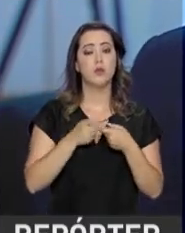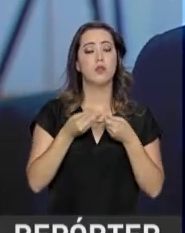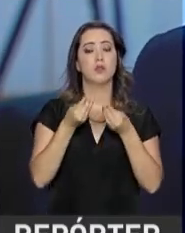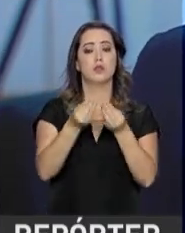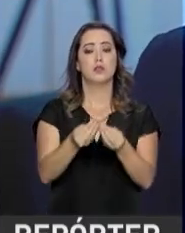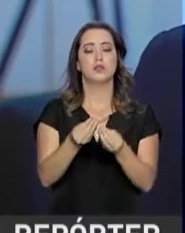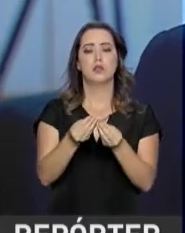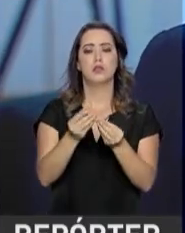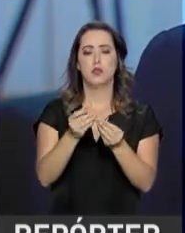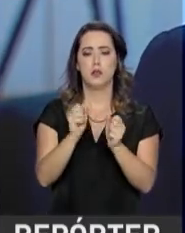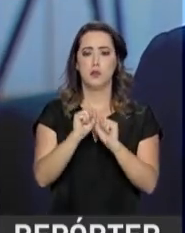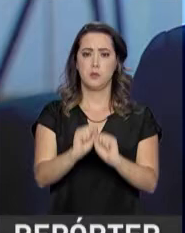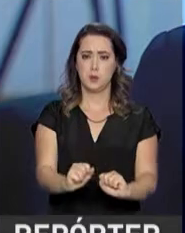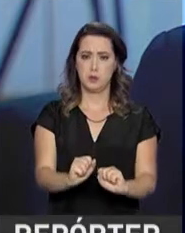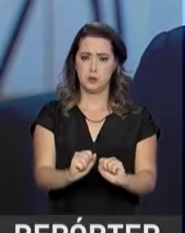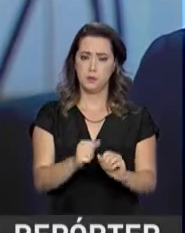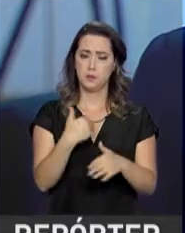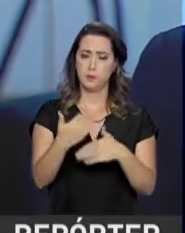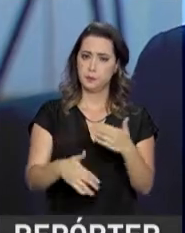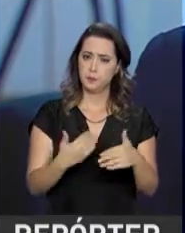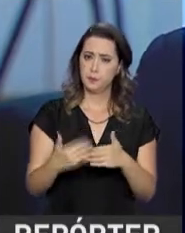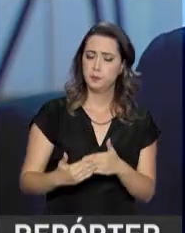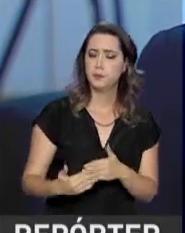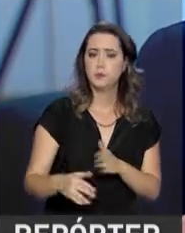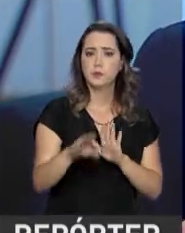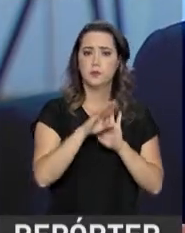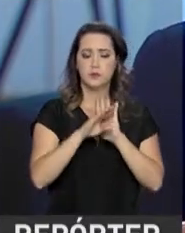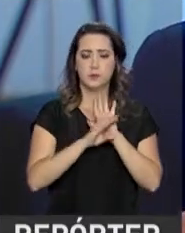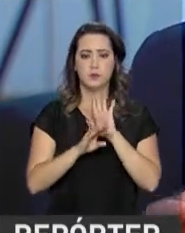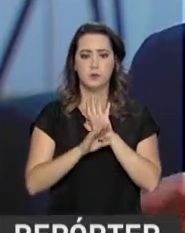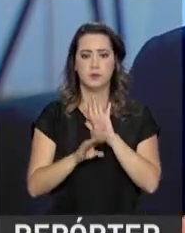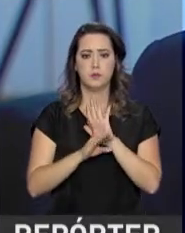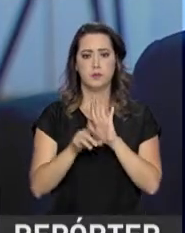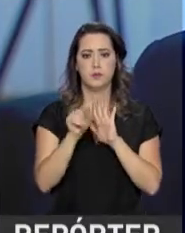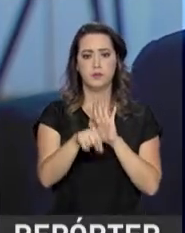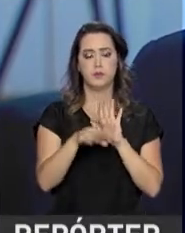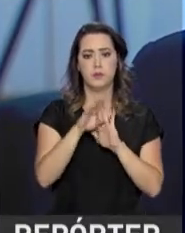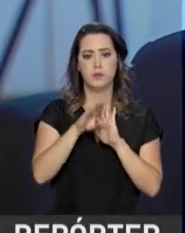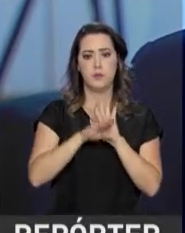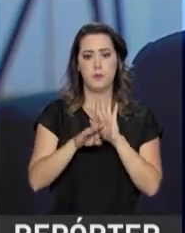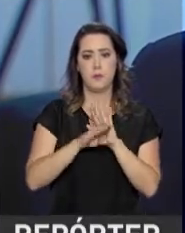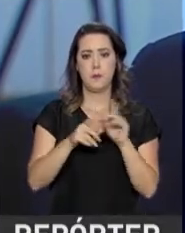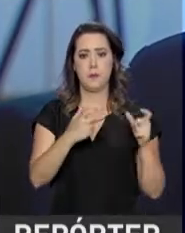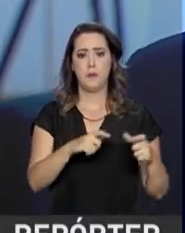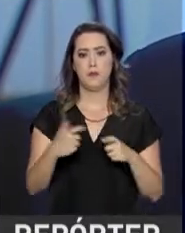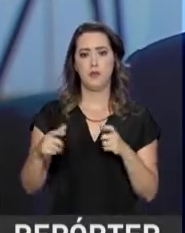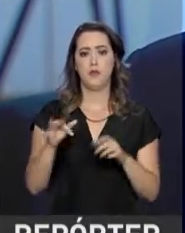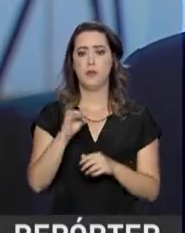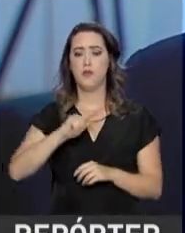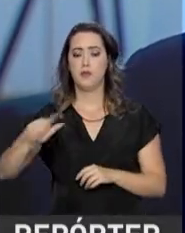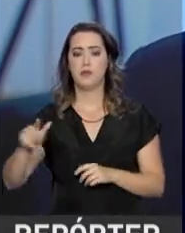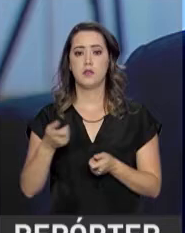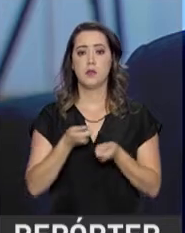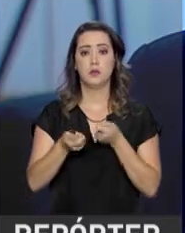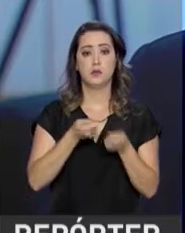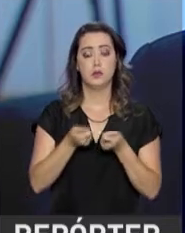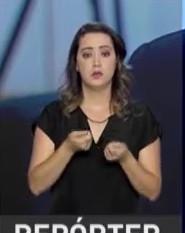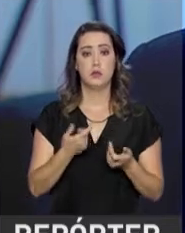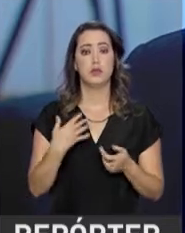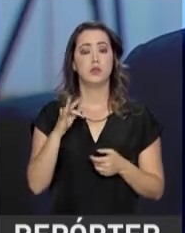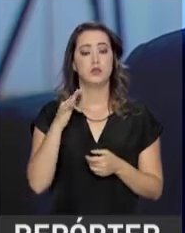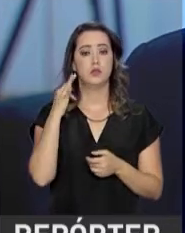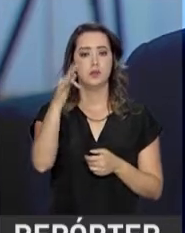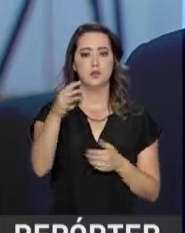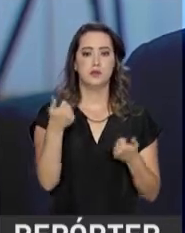para que se possa projetar uma um ambiente fiscal equilibrado em um